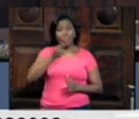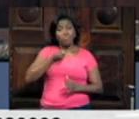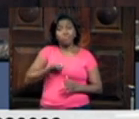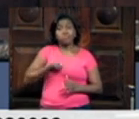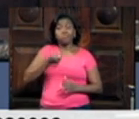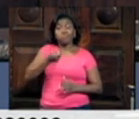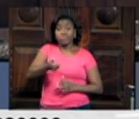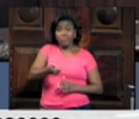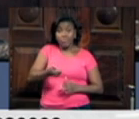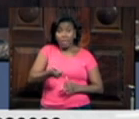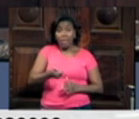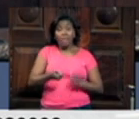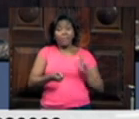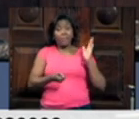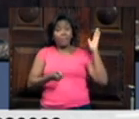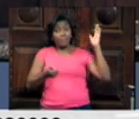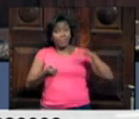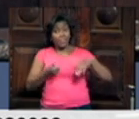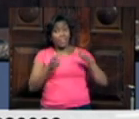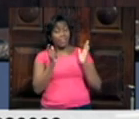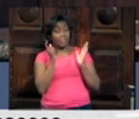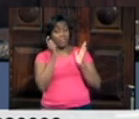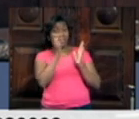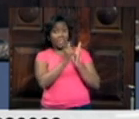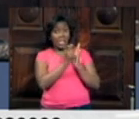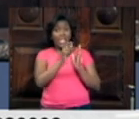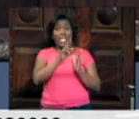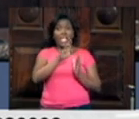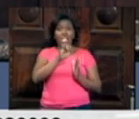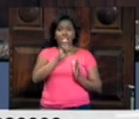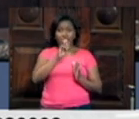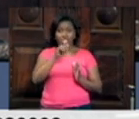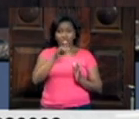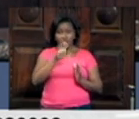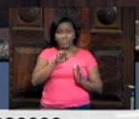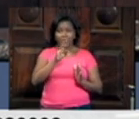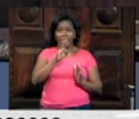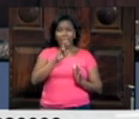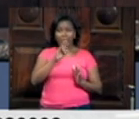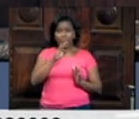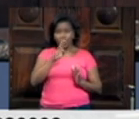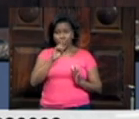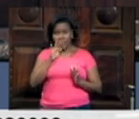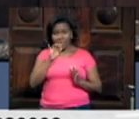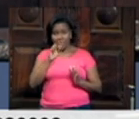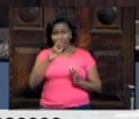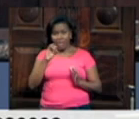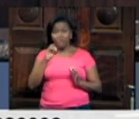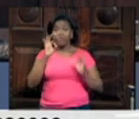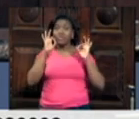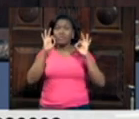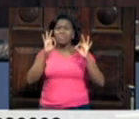então vem na nomenclatura regime tributário especial. O que é isso? O que isso significa?